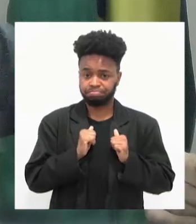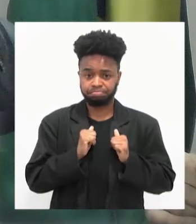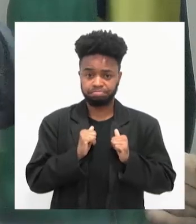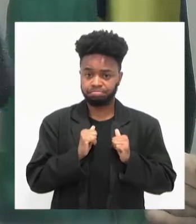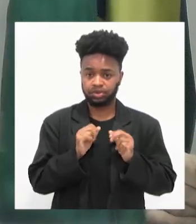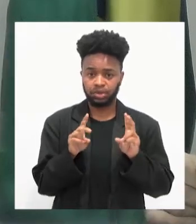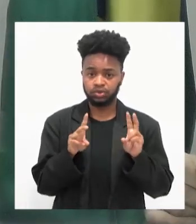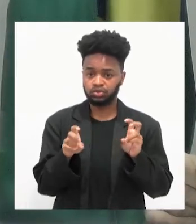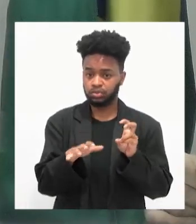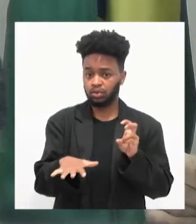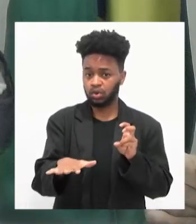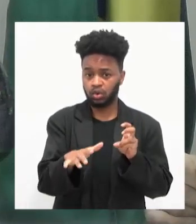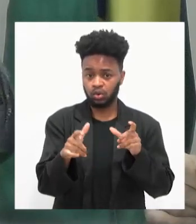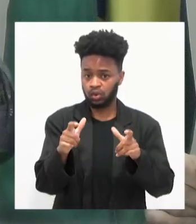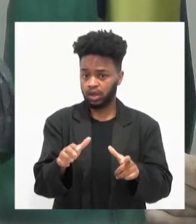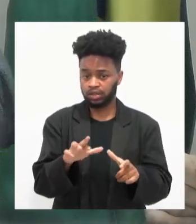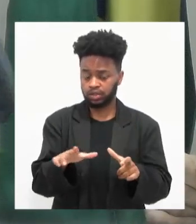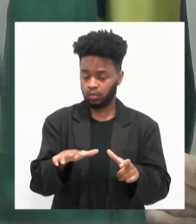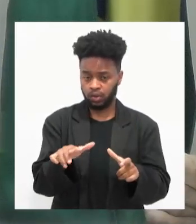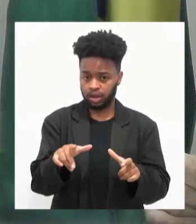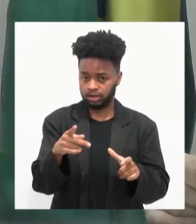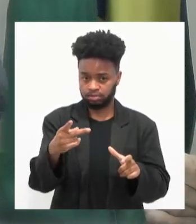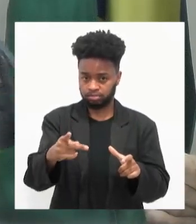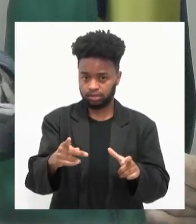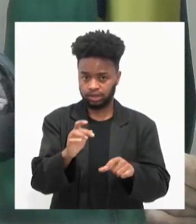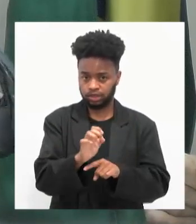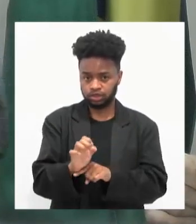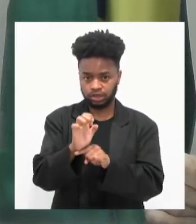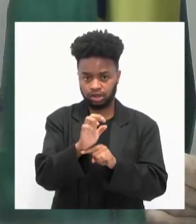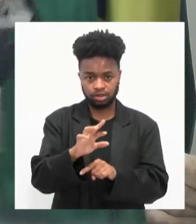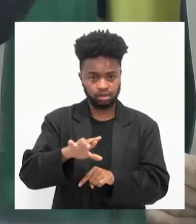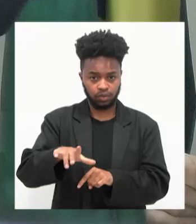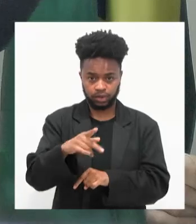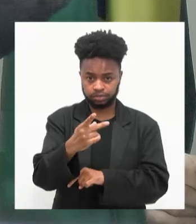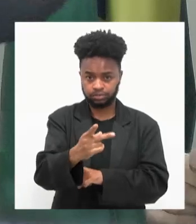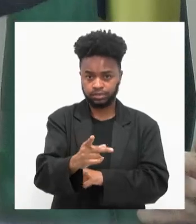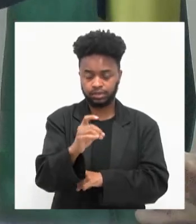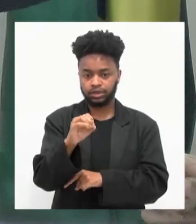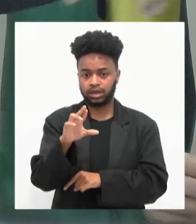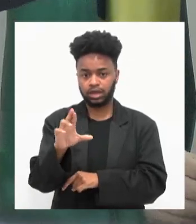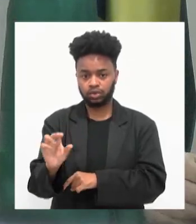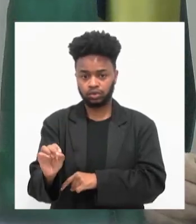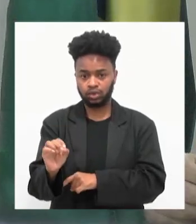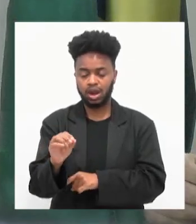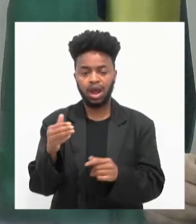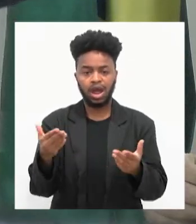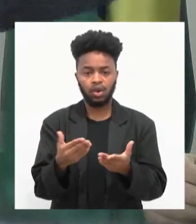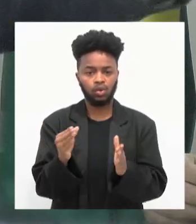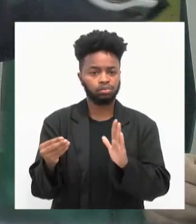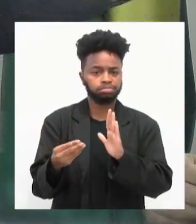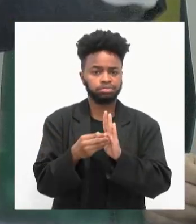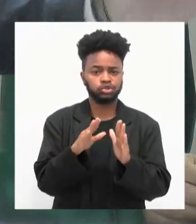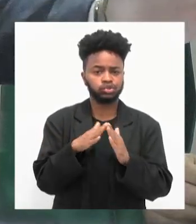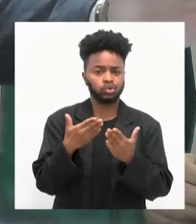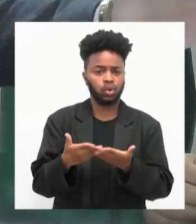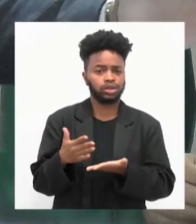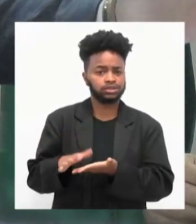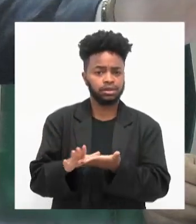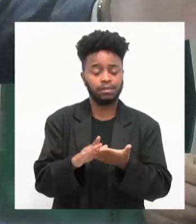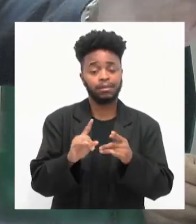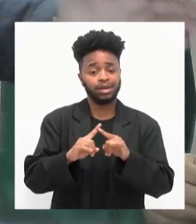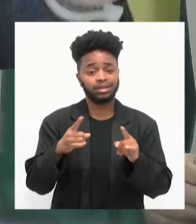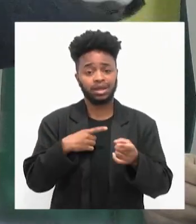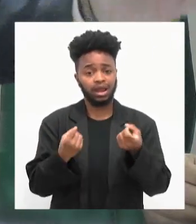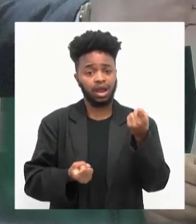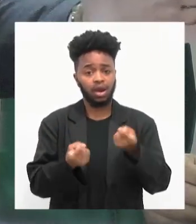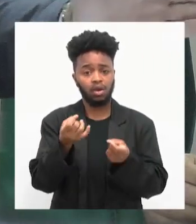ao pátio, que não pertence mais ao Estado, que não pertence mais ao Detro, que virou lá escola de samba, não sei, e que está cheio de carro